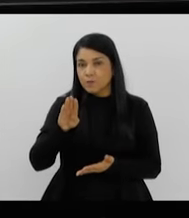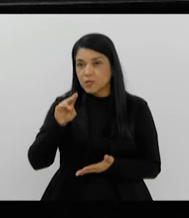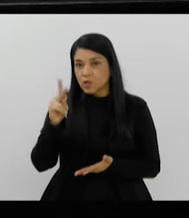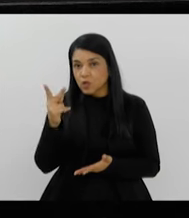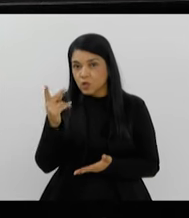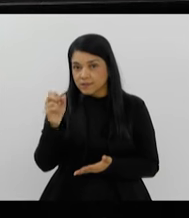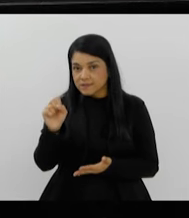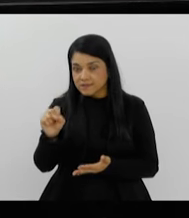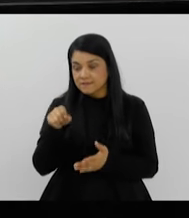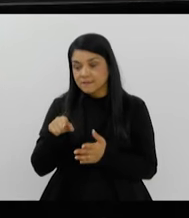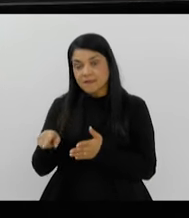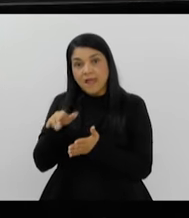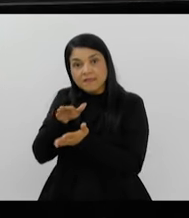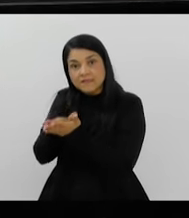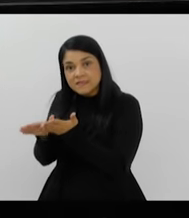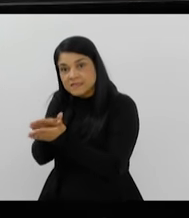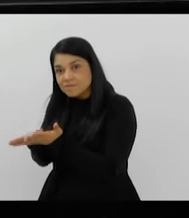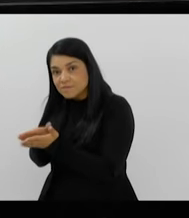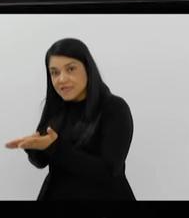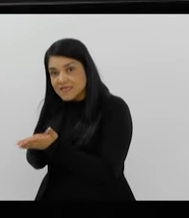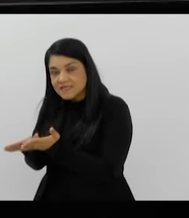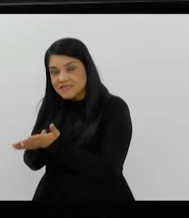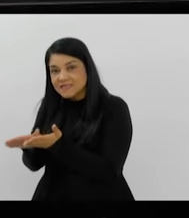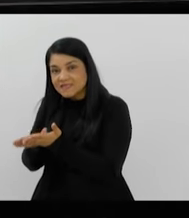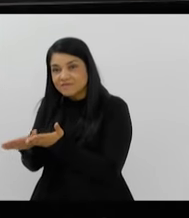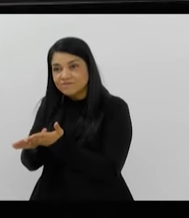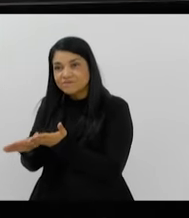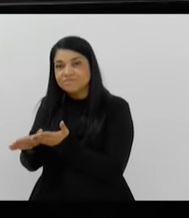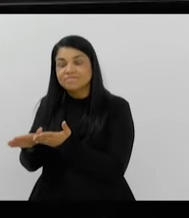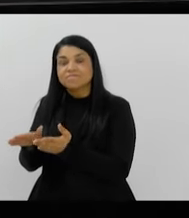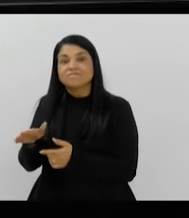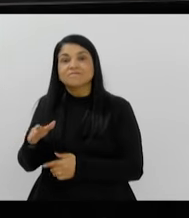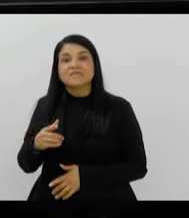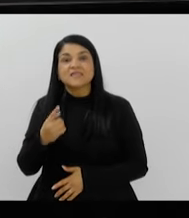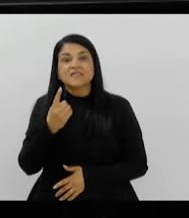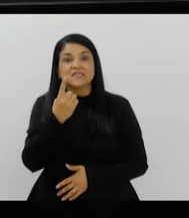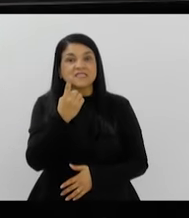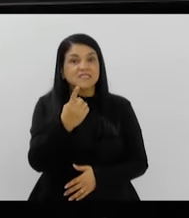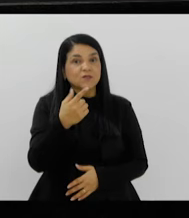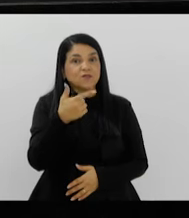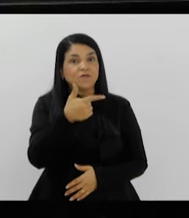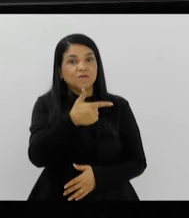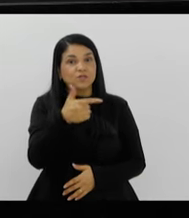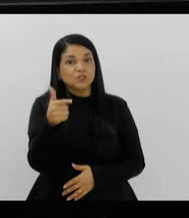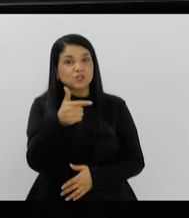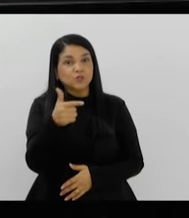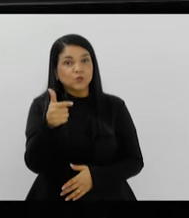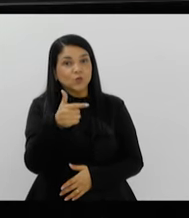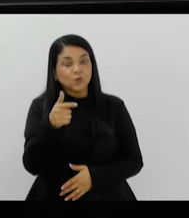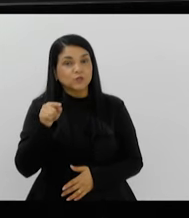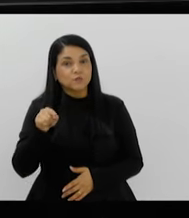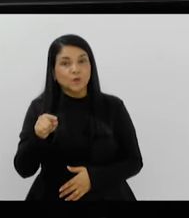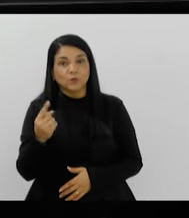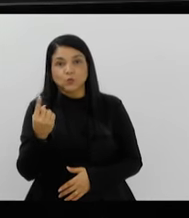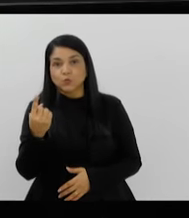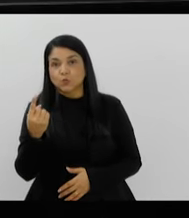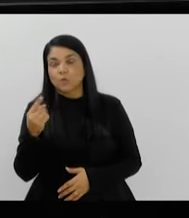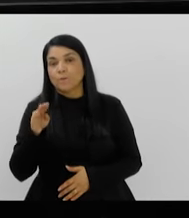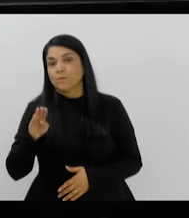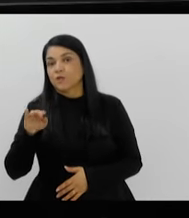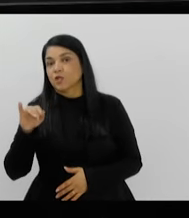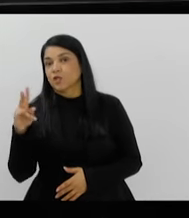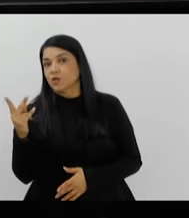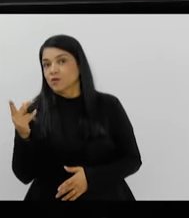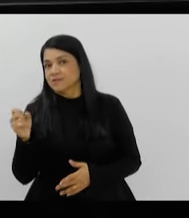as despesas previstas alcançam o patamar de 122,1 bilhões. Como se tudo isso